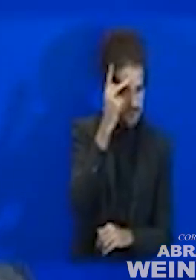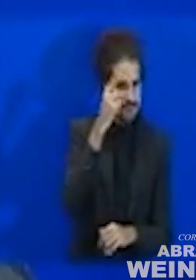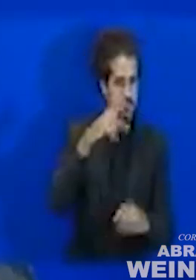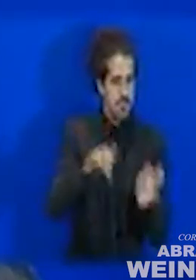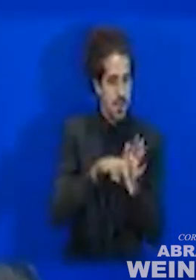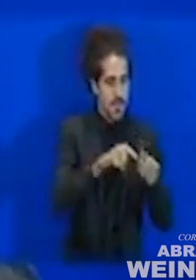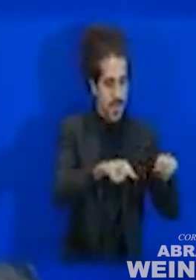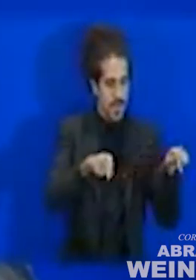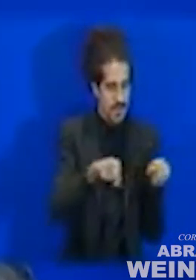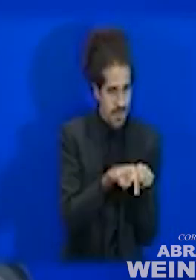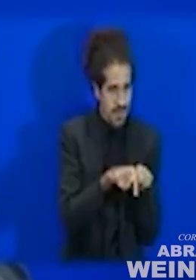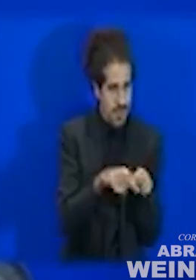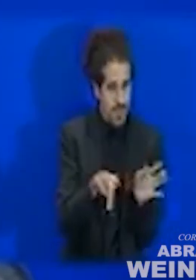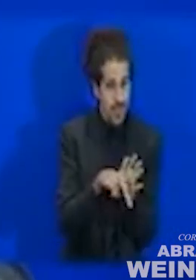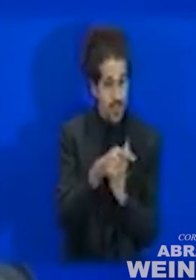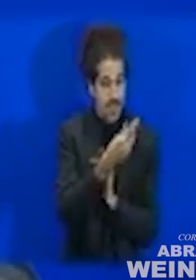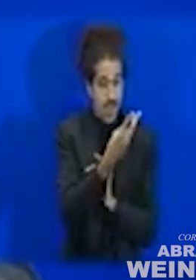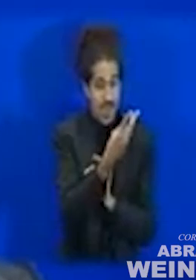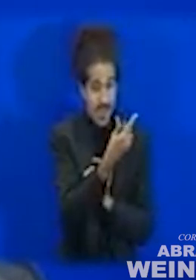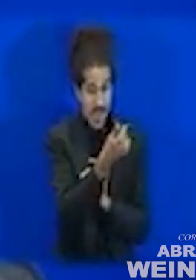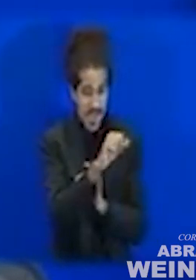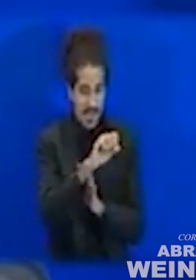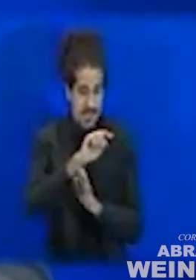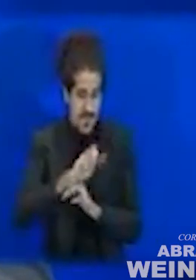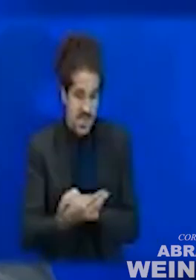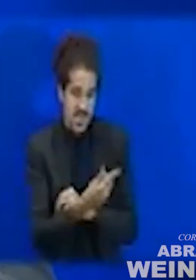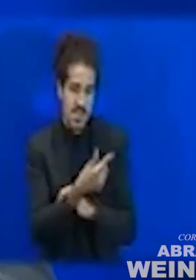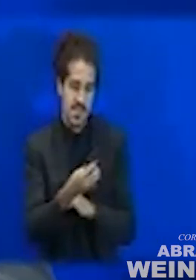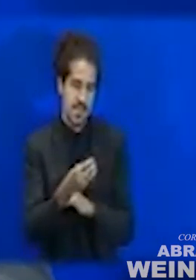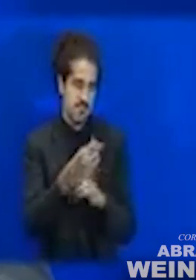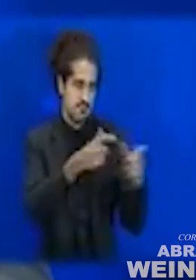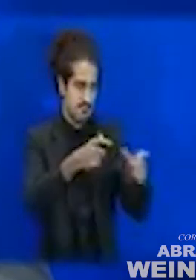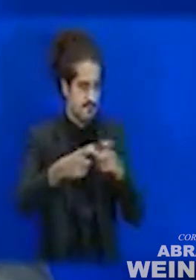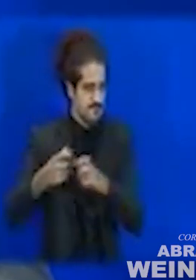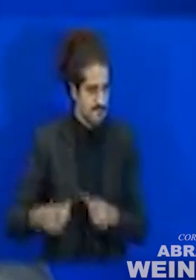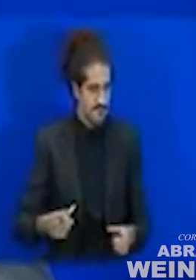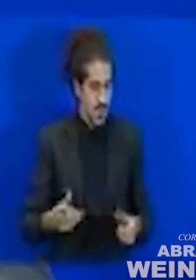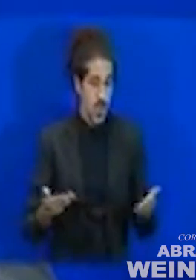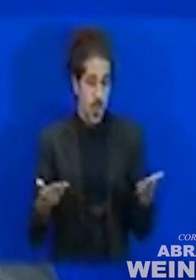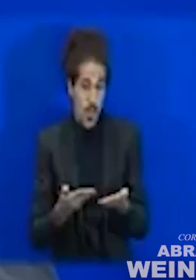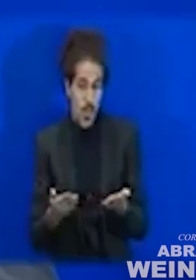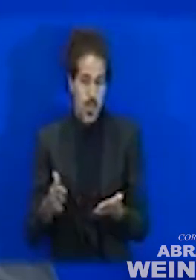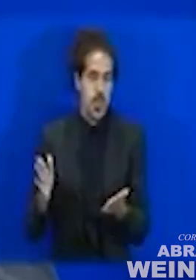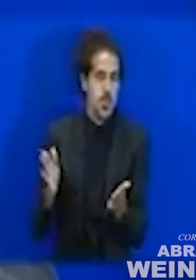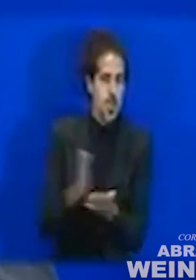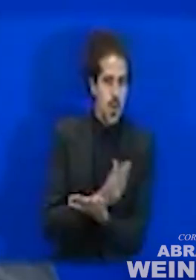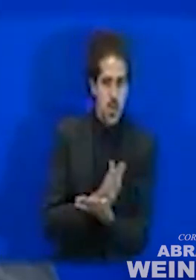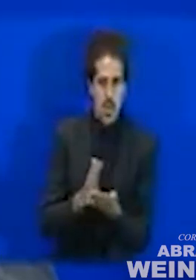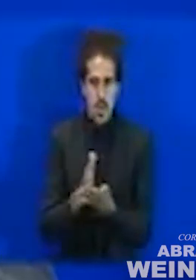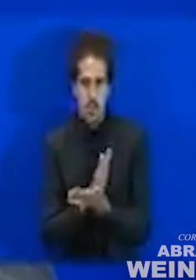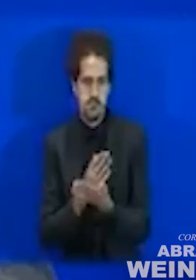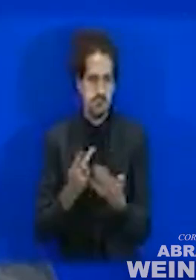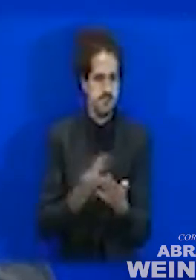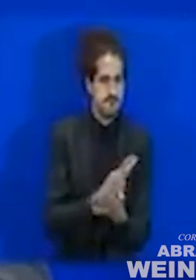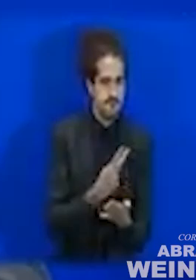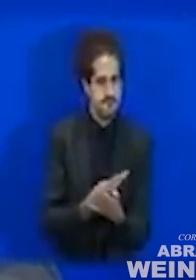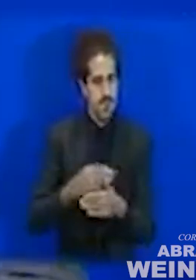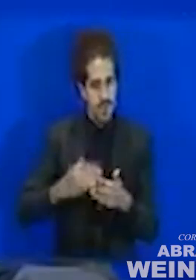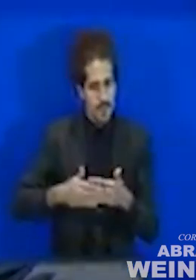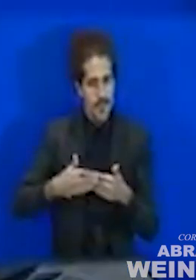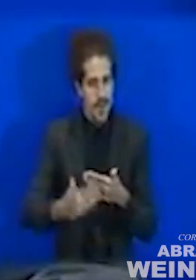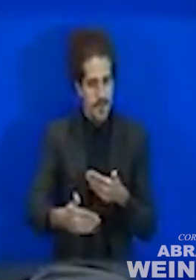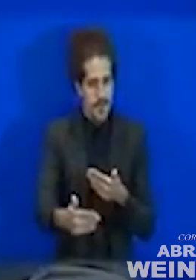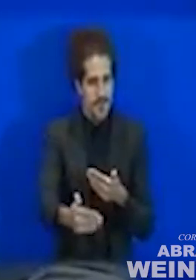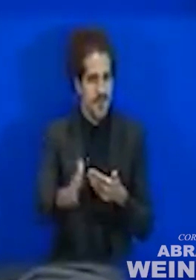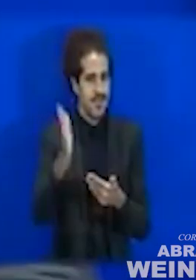nesses 10.130 locais. Isso vão chegando. Então, hoje nós identificamos algumas situações e ao longo do tempo a gente vai ter